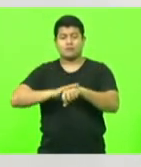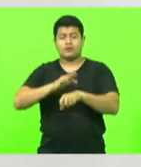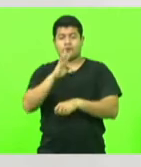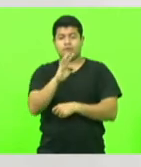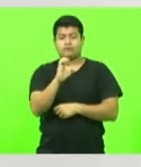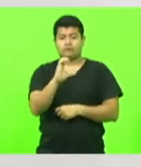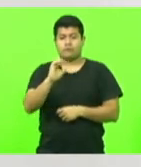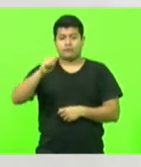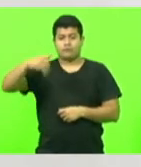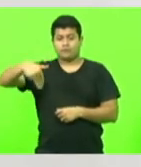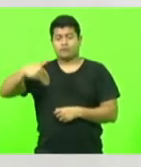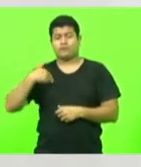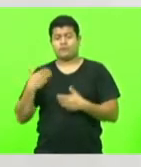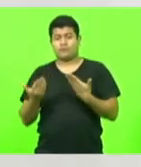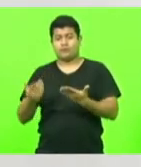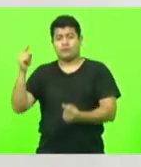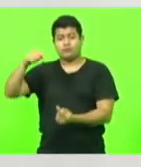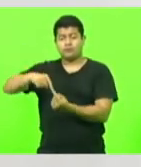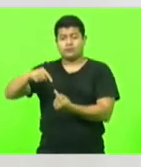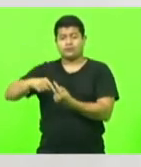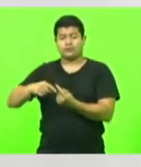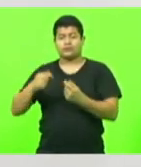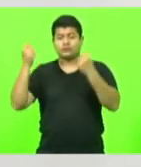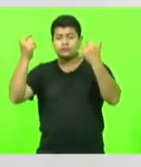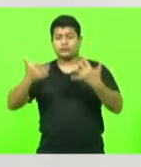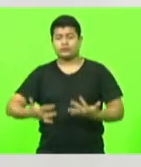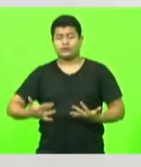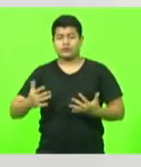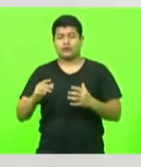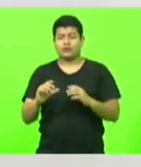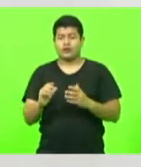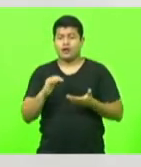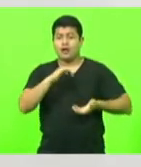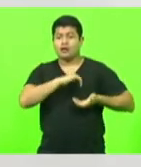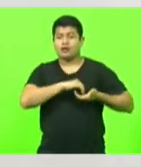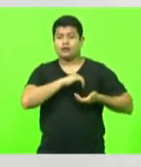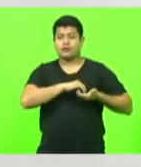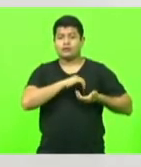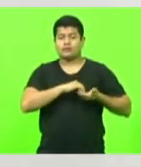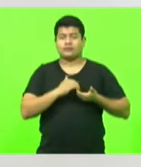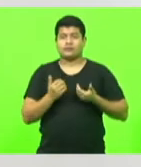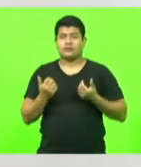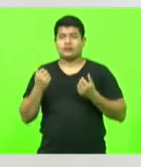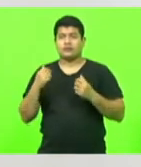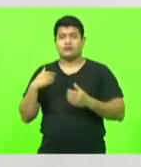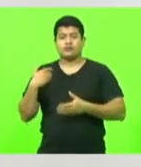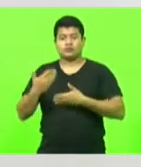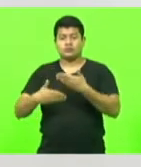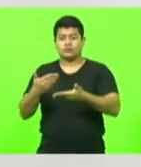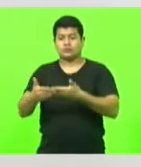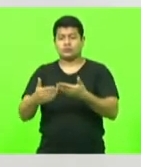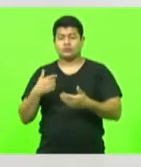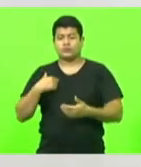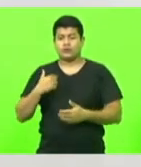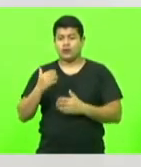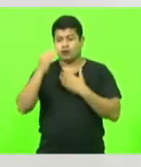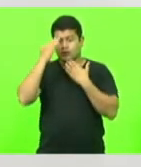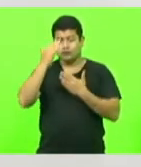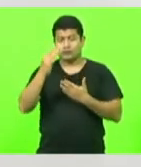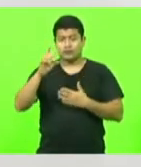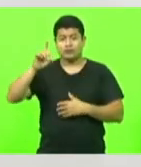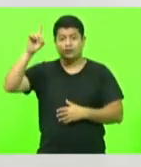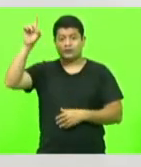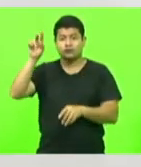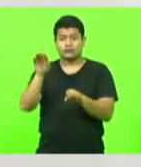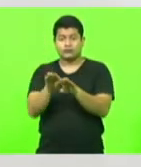objetivo de que conta a história da defesa civil mundial no percurso da Segunda Guerra Mundial e Guerra Fria. Agradeço a Deus, ao prefeito de Barra Velha, Douglas